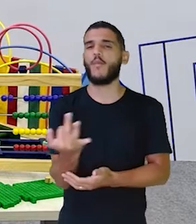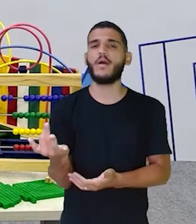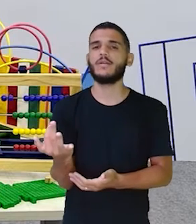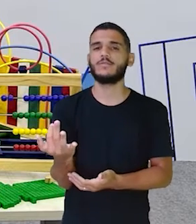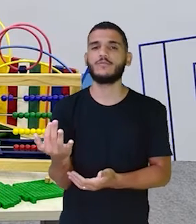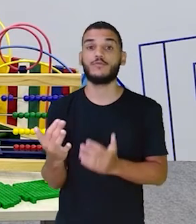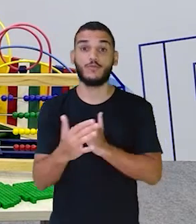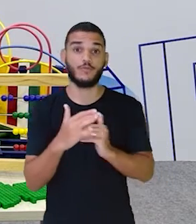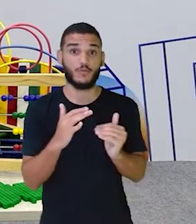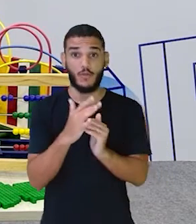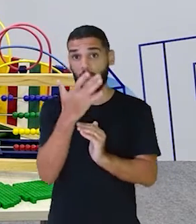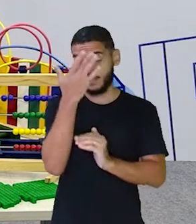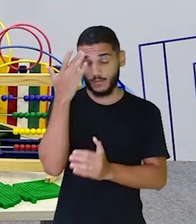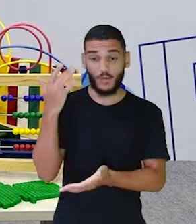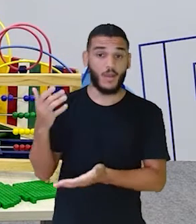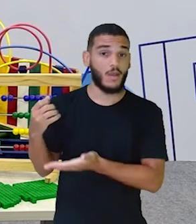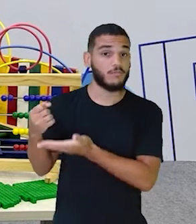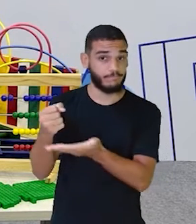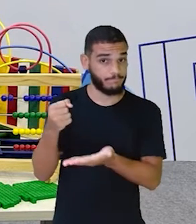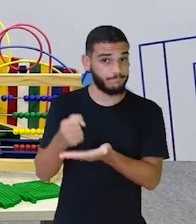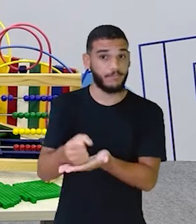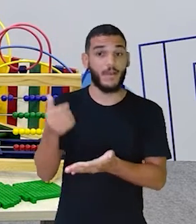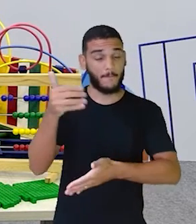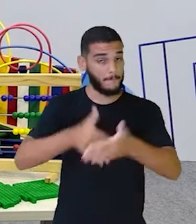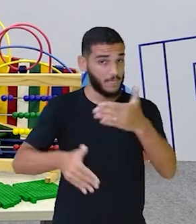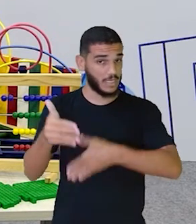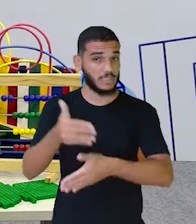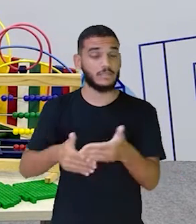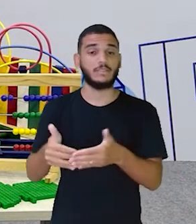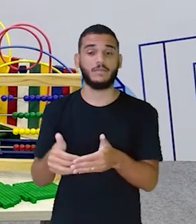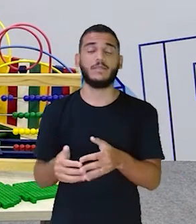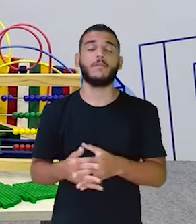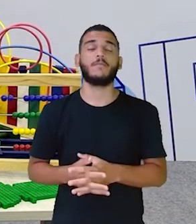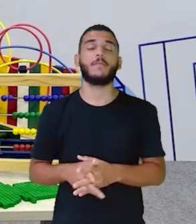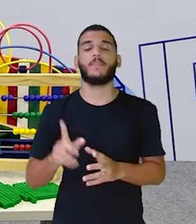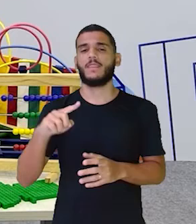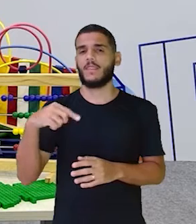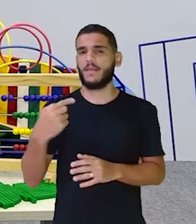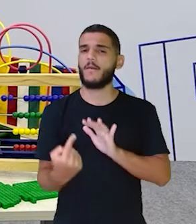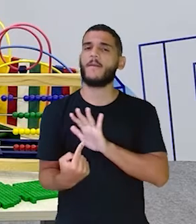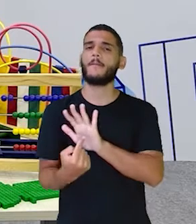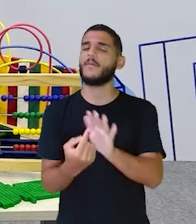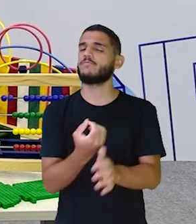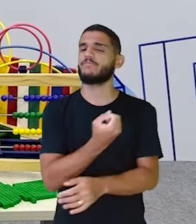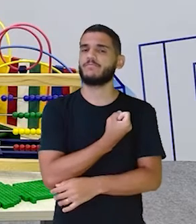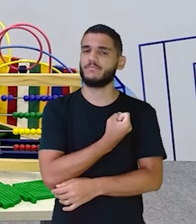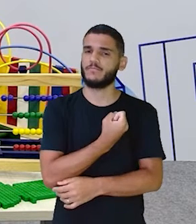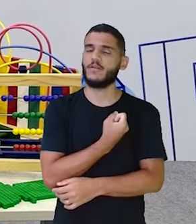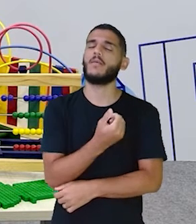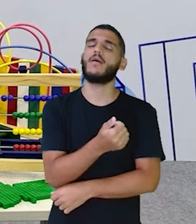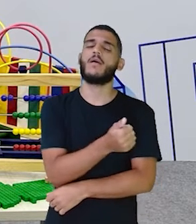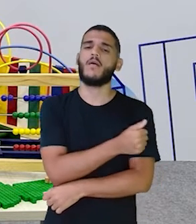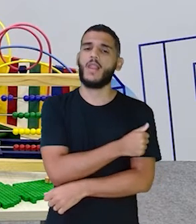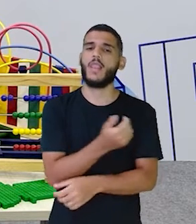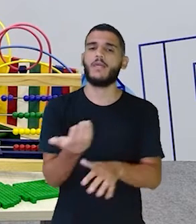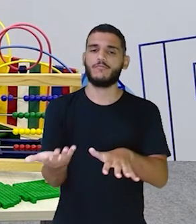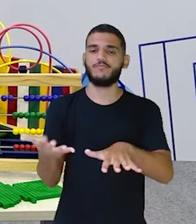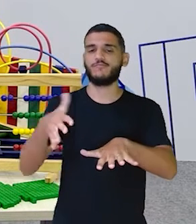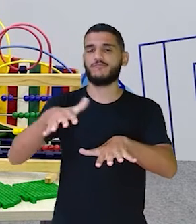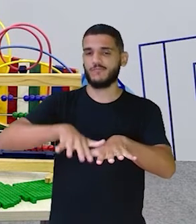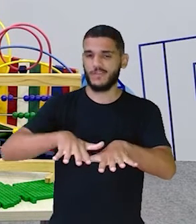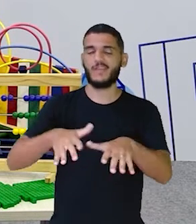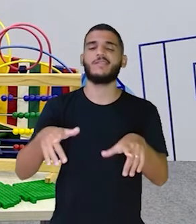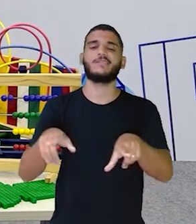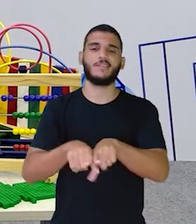lá, todo mundo ajudando e acompanhando, e depois mostra esse número. E esse estudante ele está inserido,